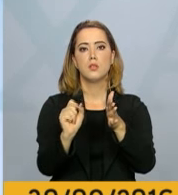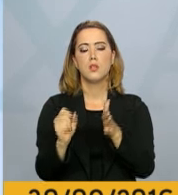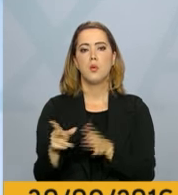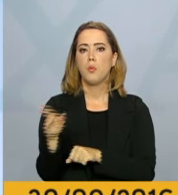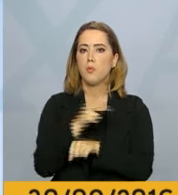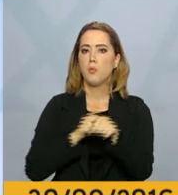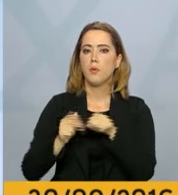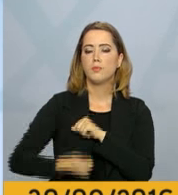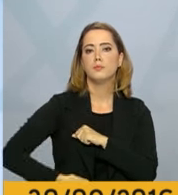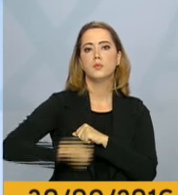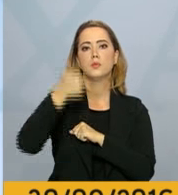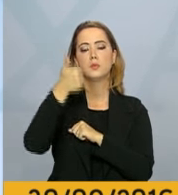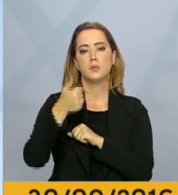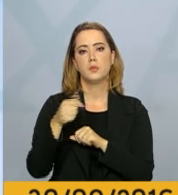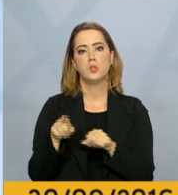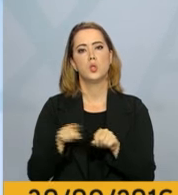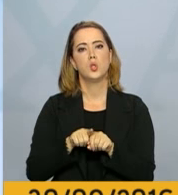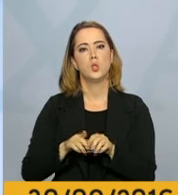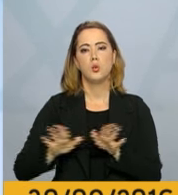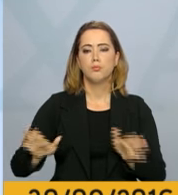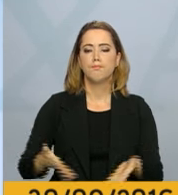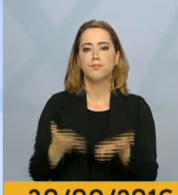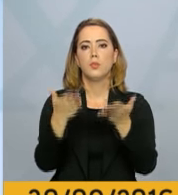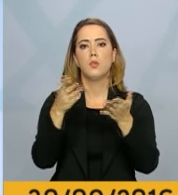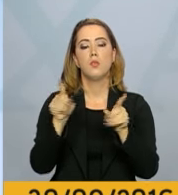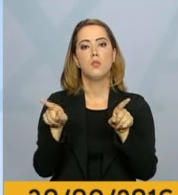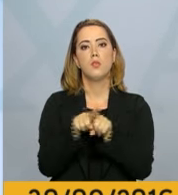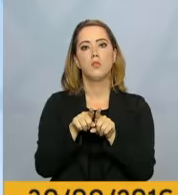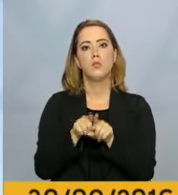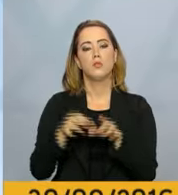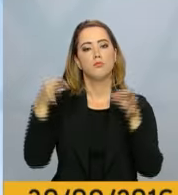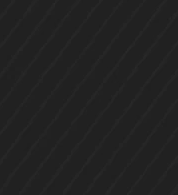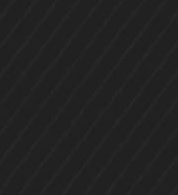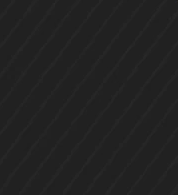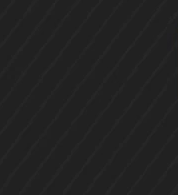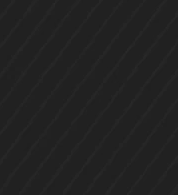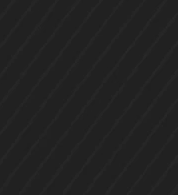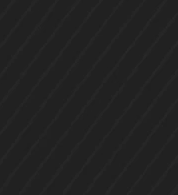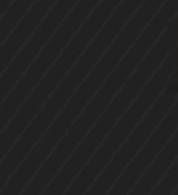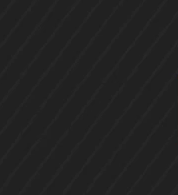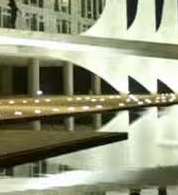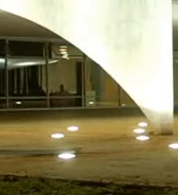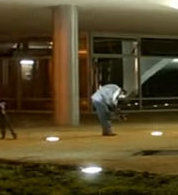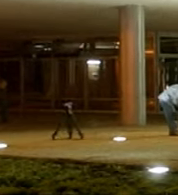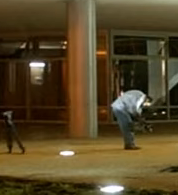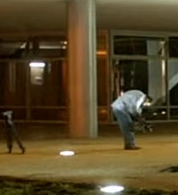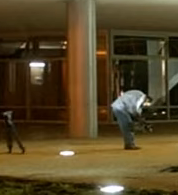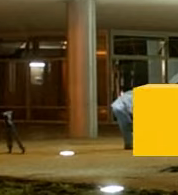país mais moderno, mais próspero e mais justo.